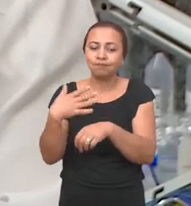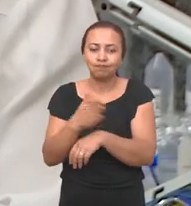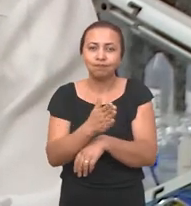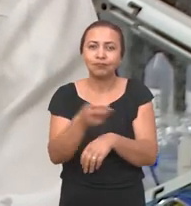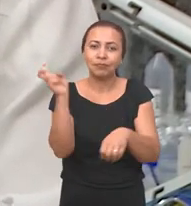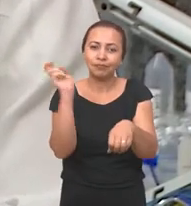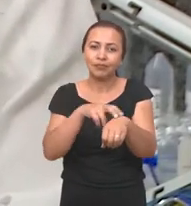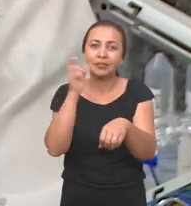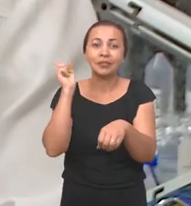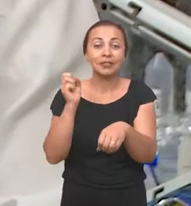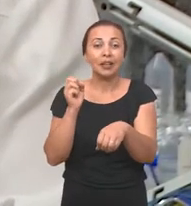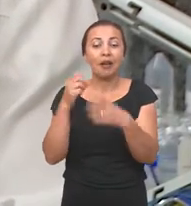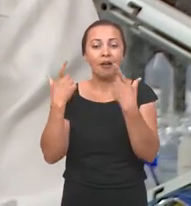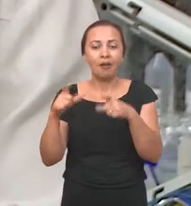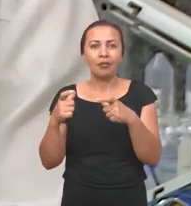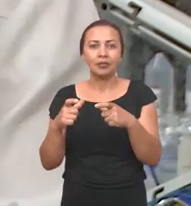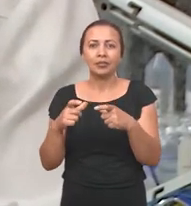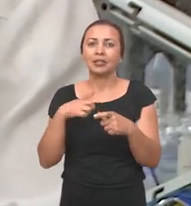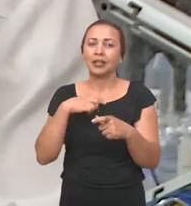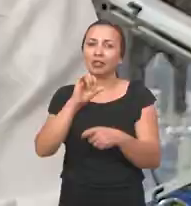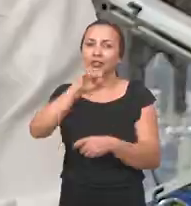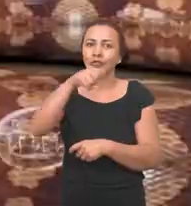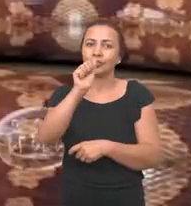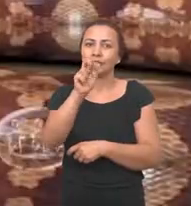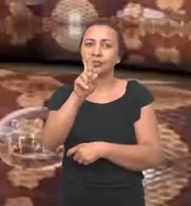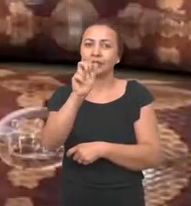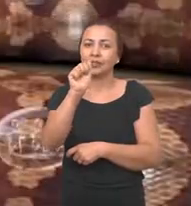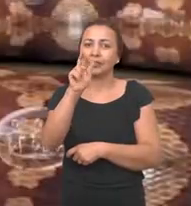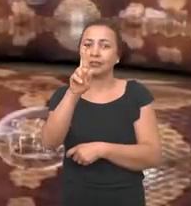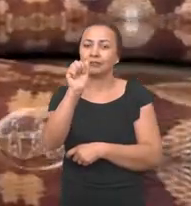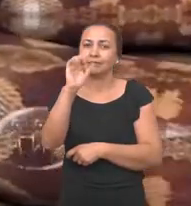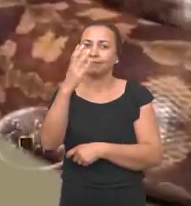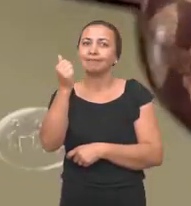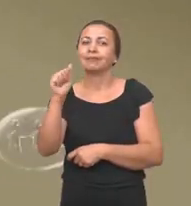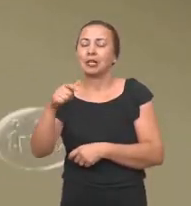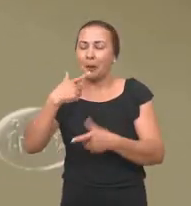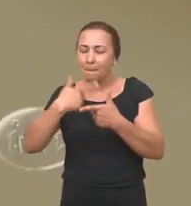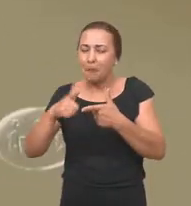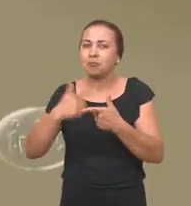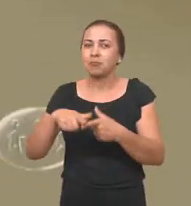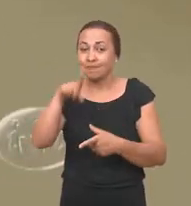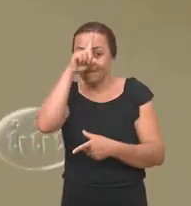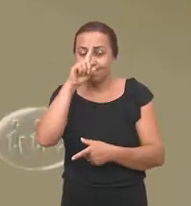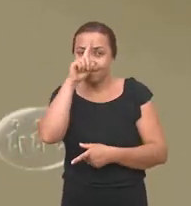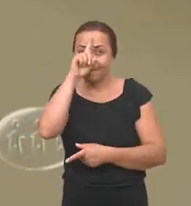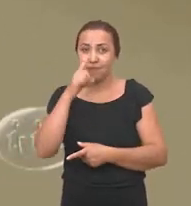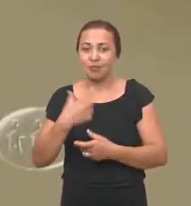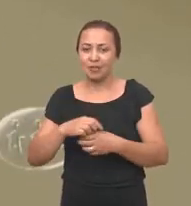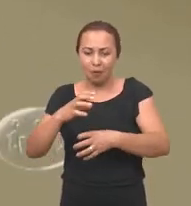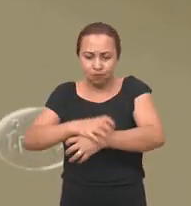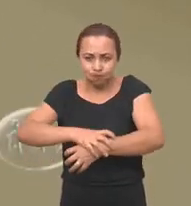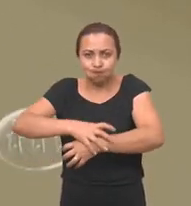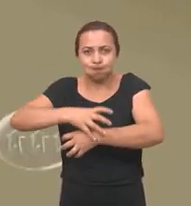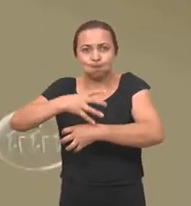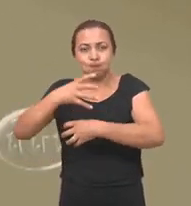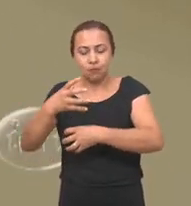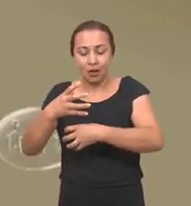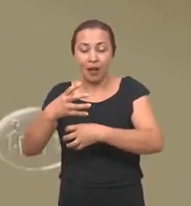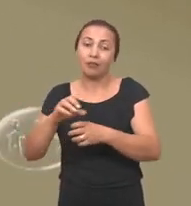o envenenamento, principalmente o envenenamento por jararaca, ele provoca um intenso processo inflamatório